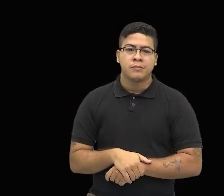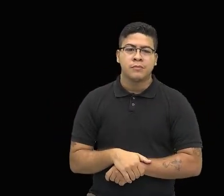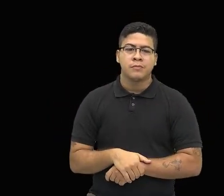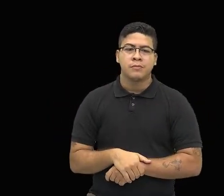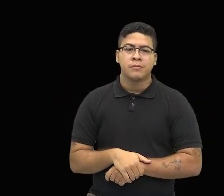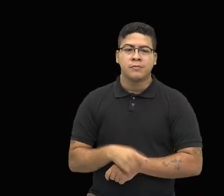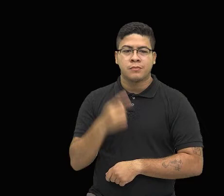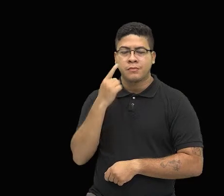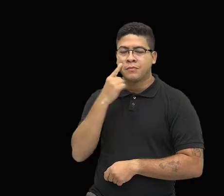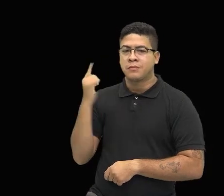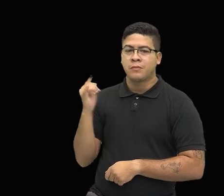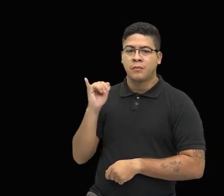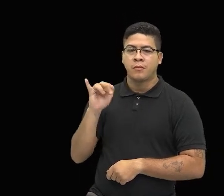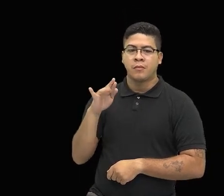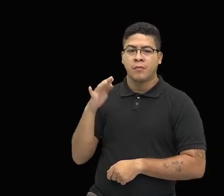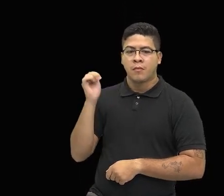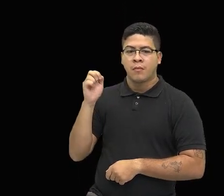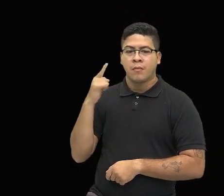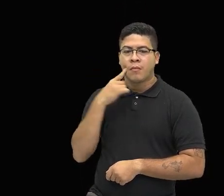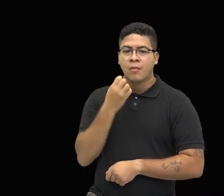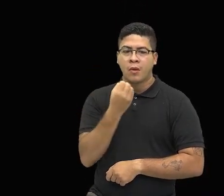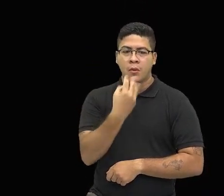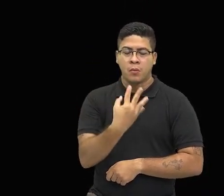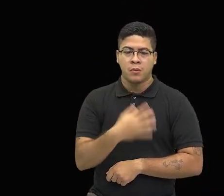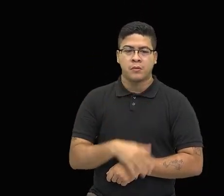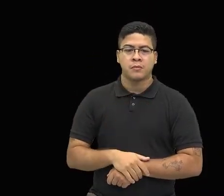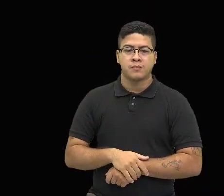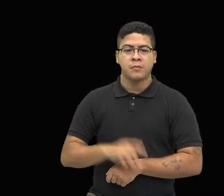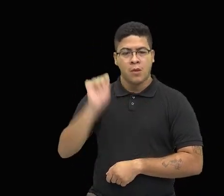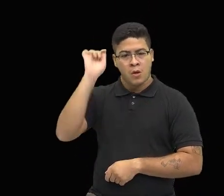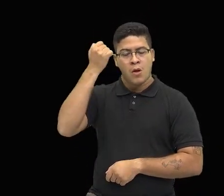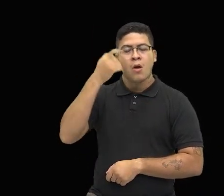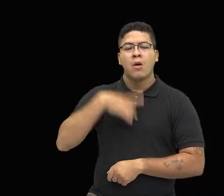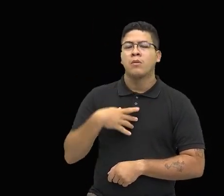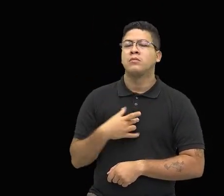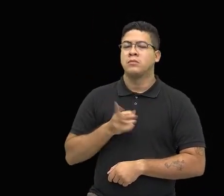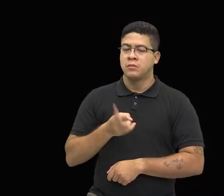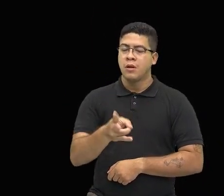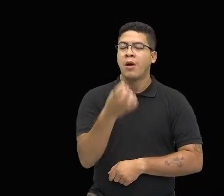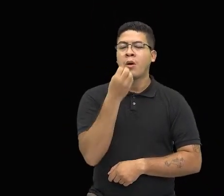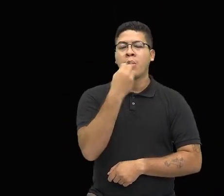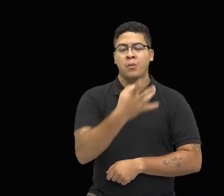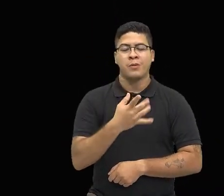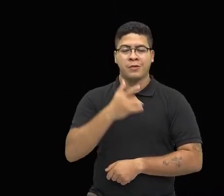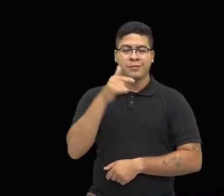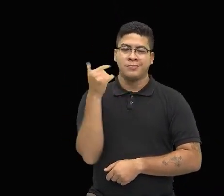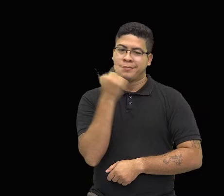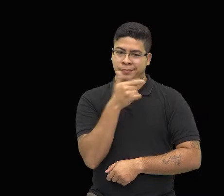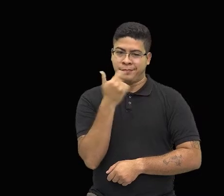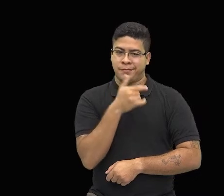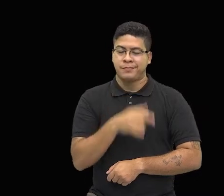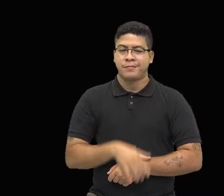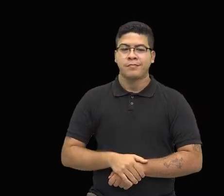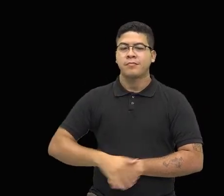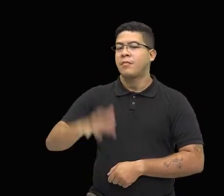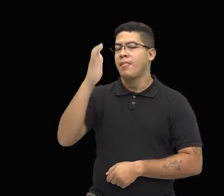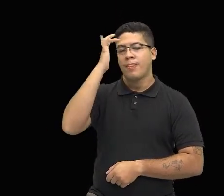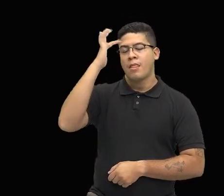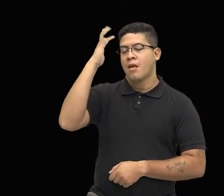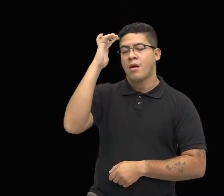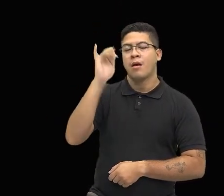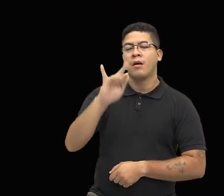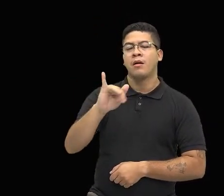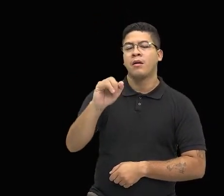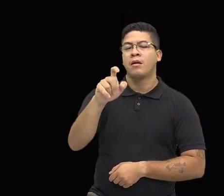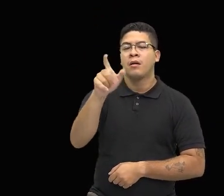Irene preta, Irene boa, Irene sempre de bom humor. Imagino Irene entrando